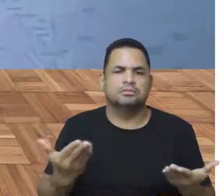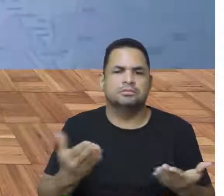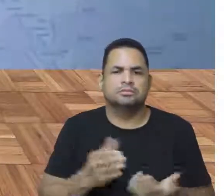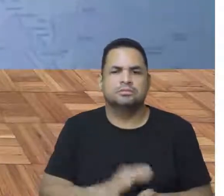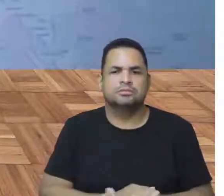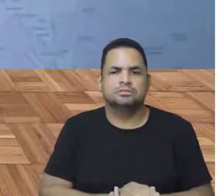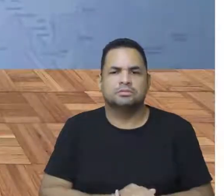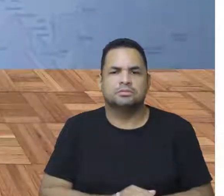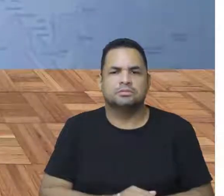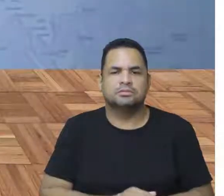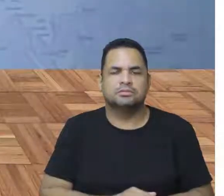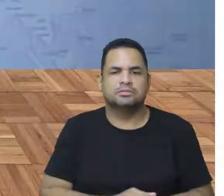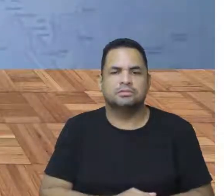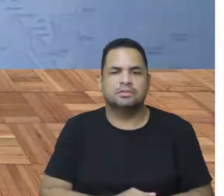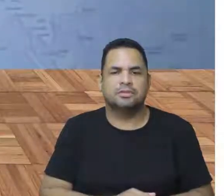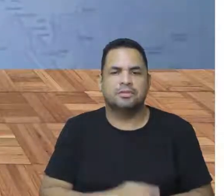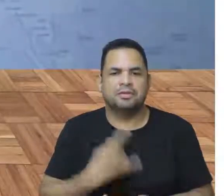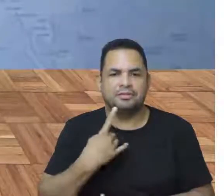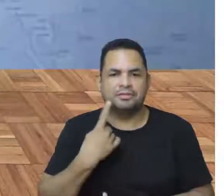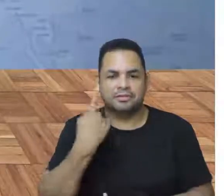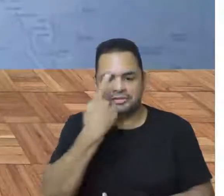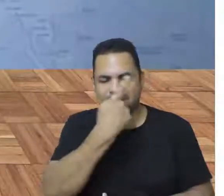essa cara linda, maravilhosa, ó.